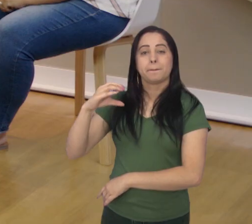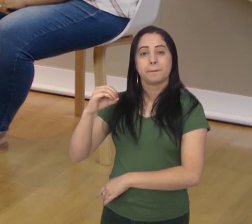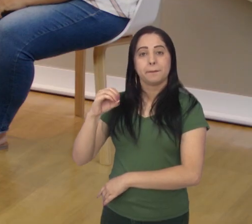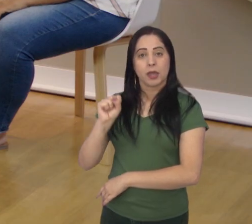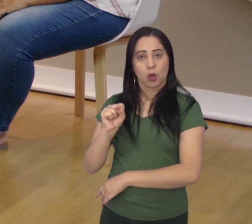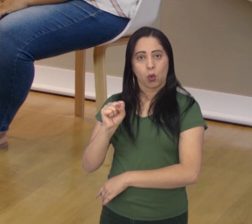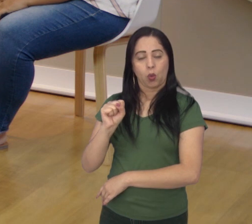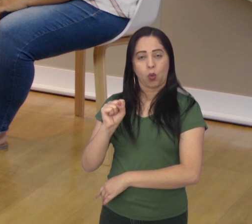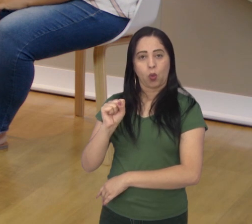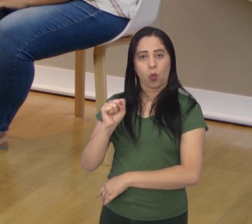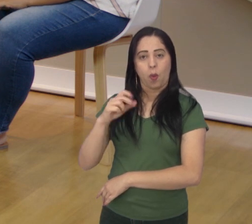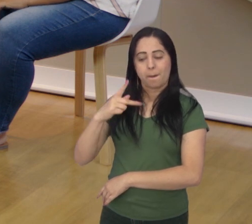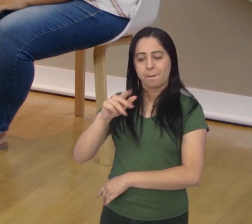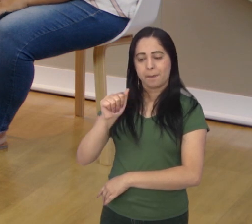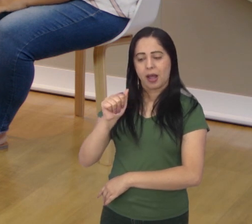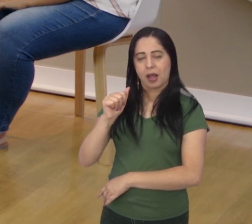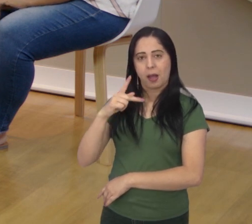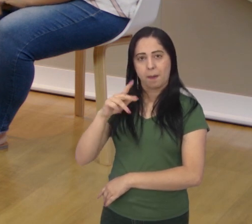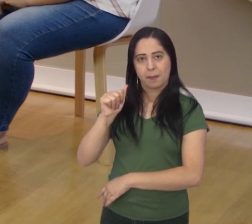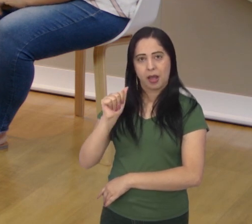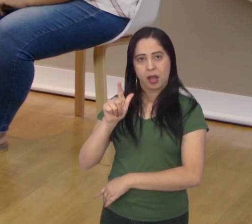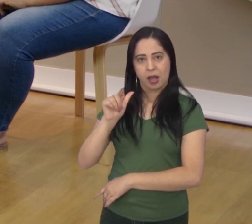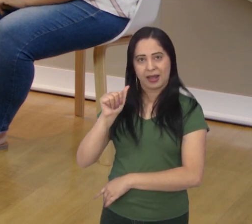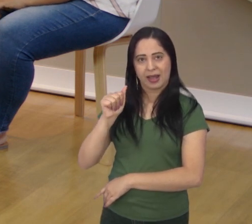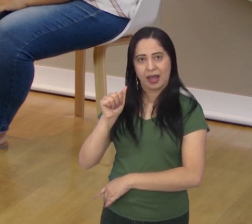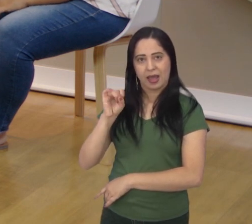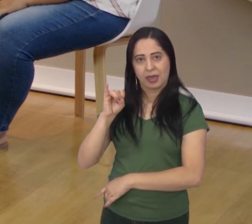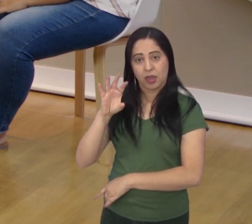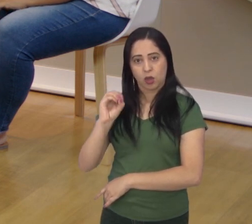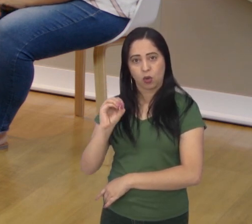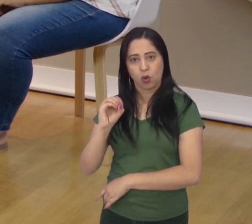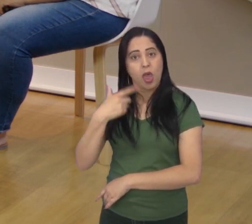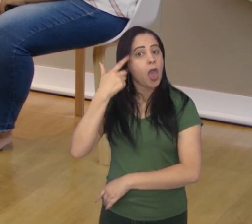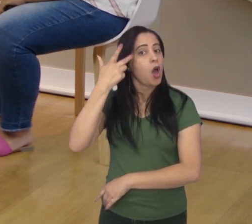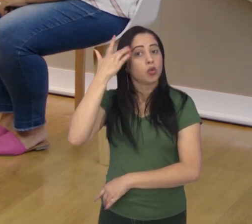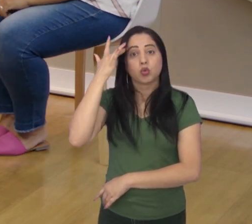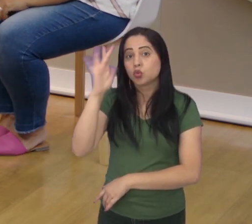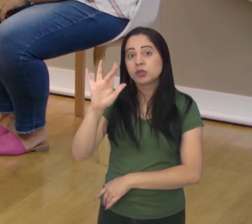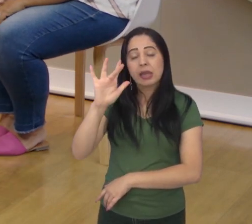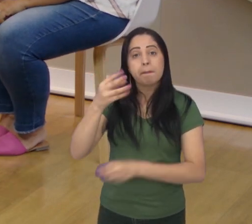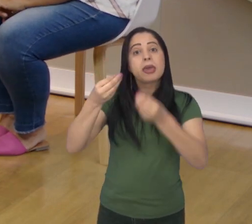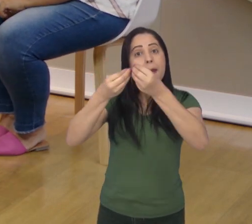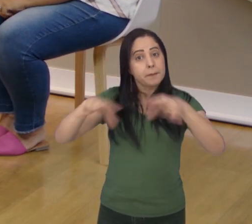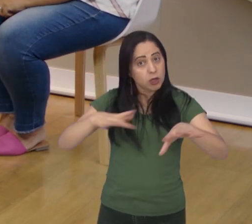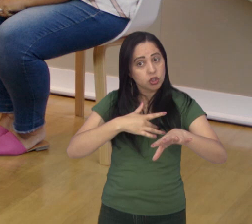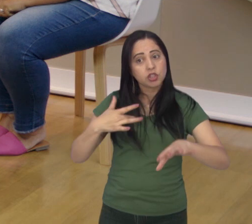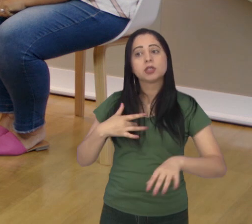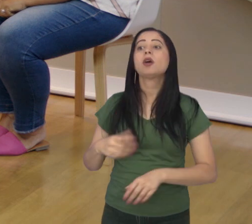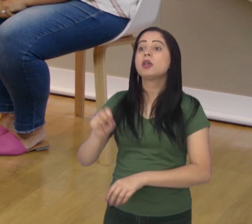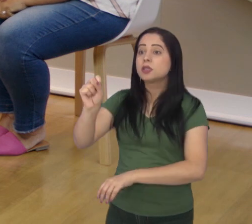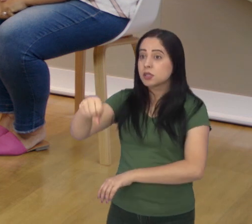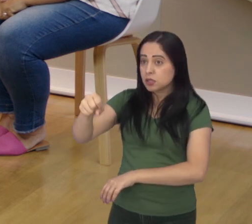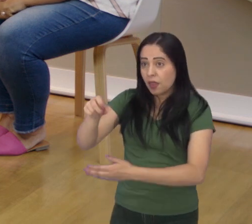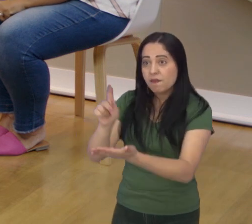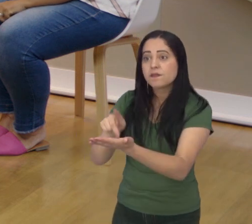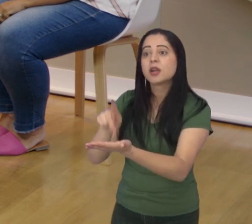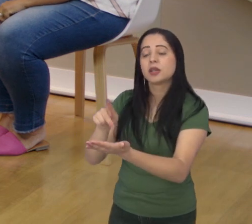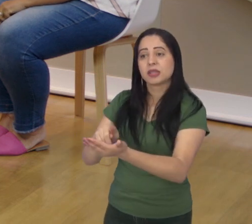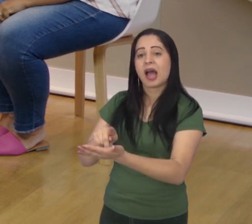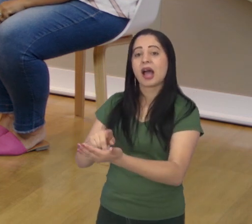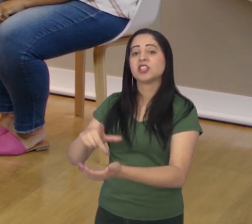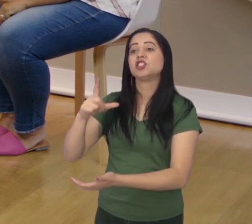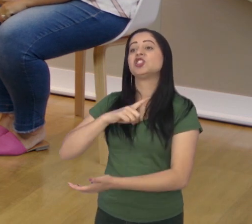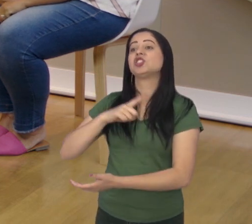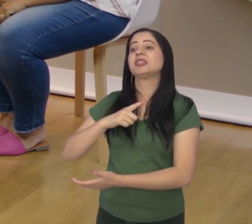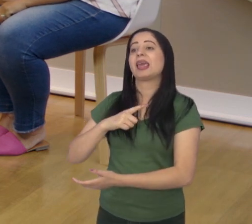papagaio, é uma das mais utilizadas. Das mais utilizadas, mas eu não sabia que ela é tóxica. Então, ela solta um leite, que é aquele